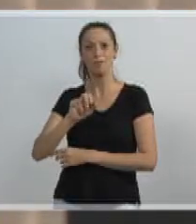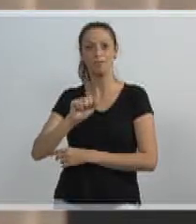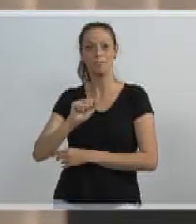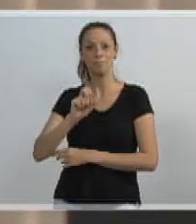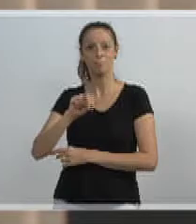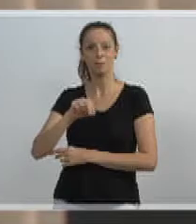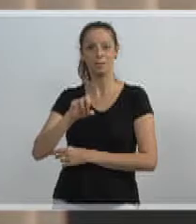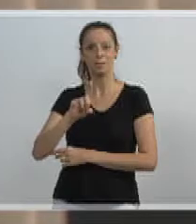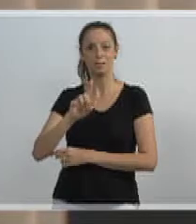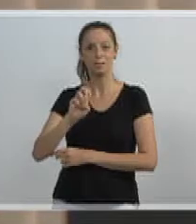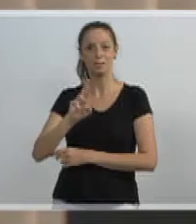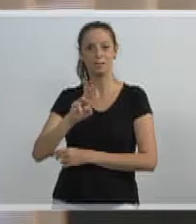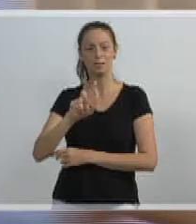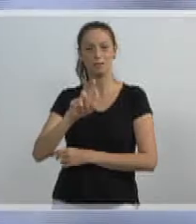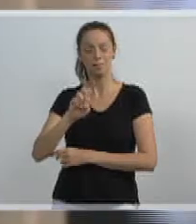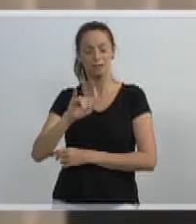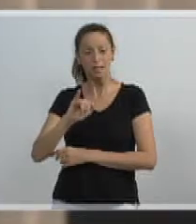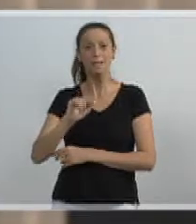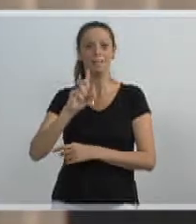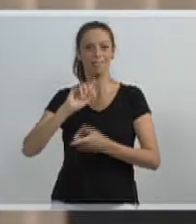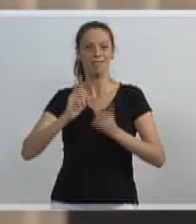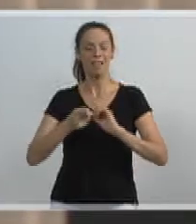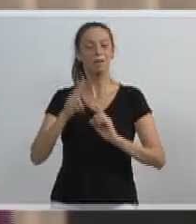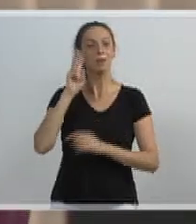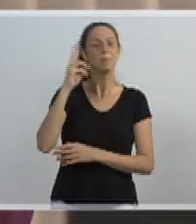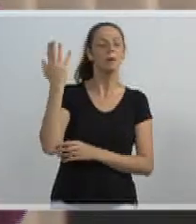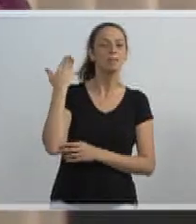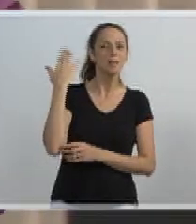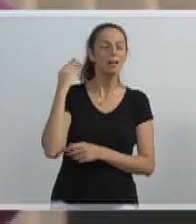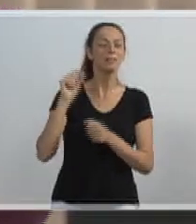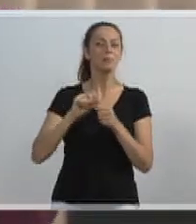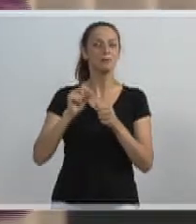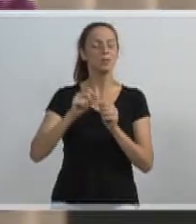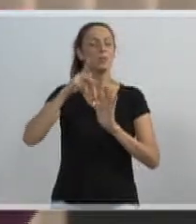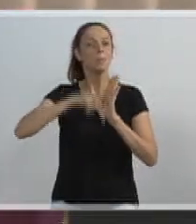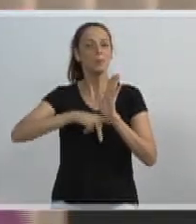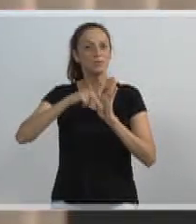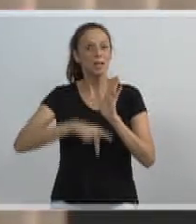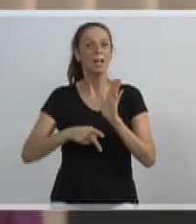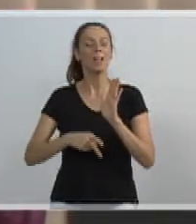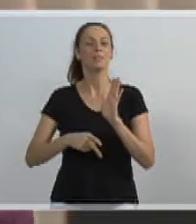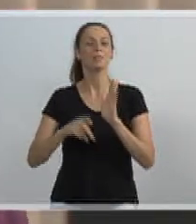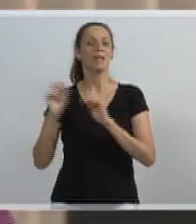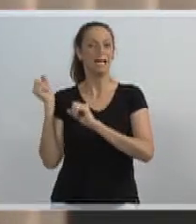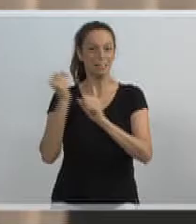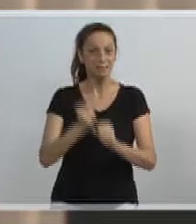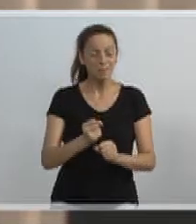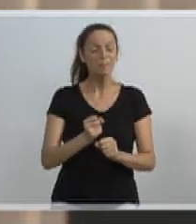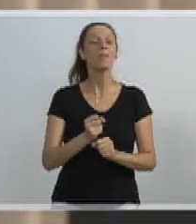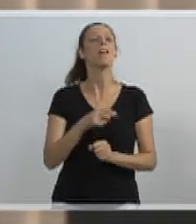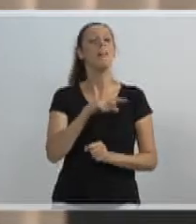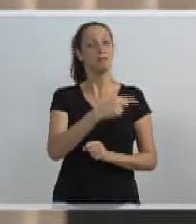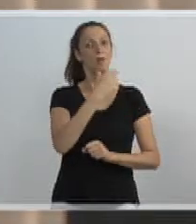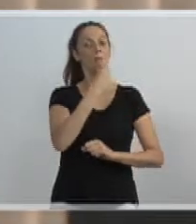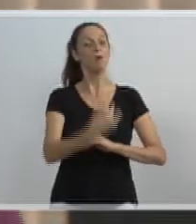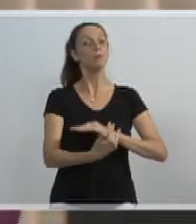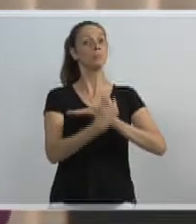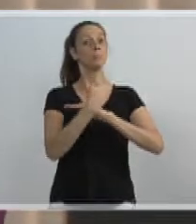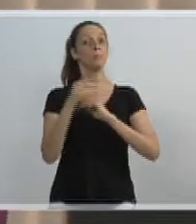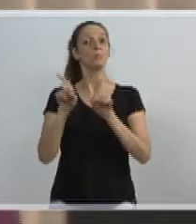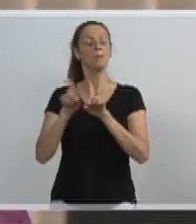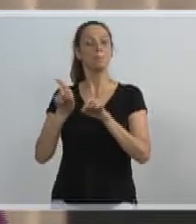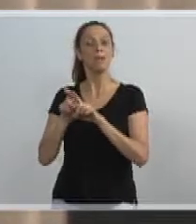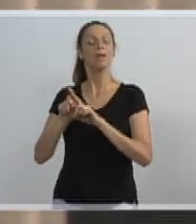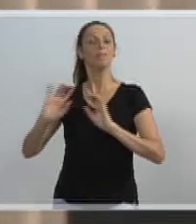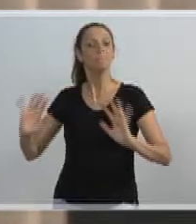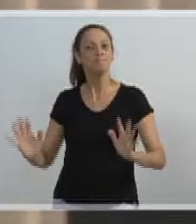lembro quando eu era presidente dos moradores, quando chamei para fazer o projeto do Karatê, ele foi lá no Nova Esperança, lá no Morro, fazer o projeto, trabalhar com várias crianças,